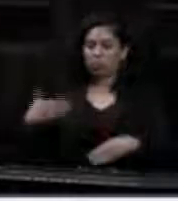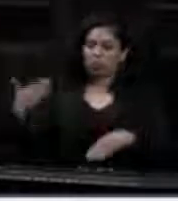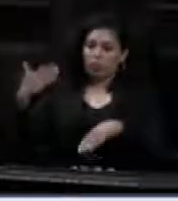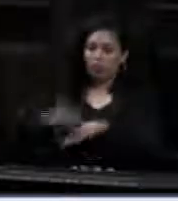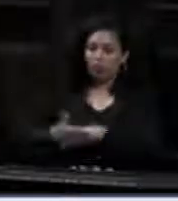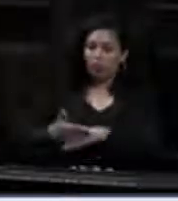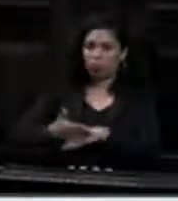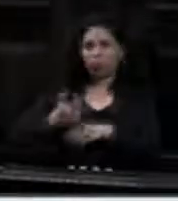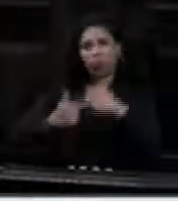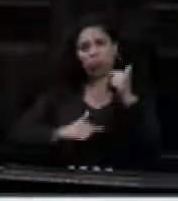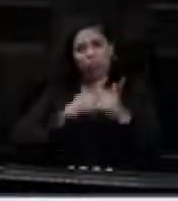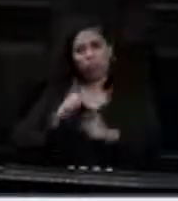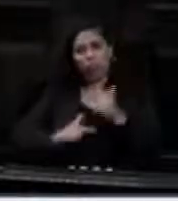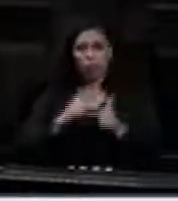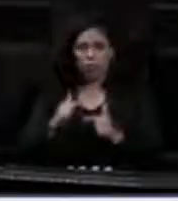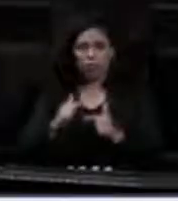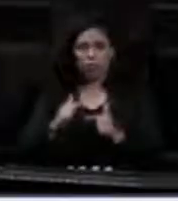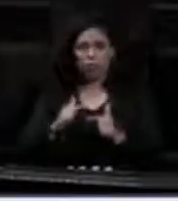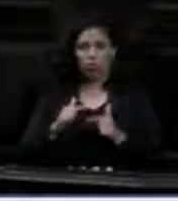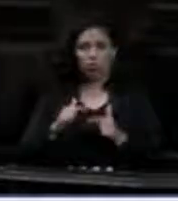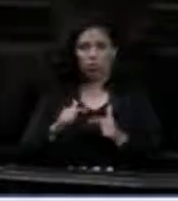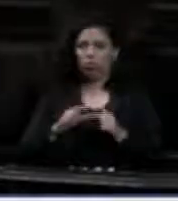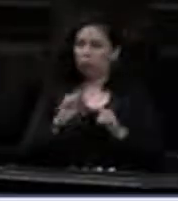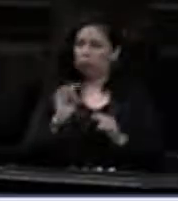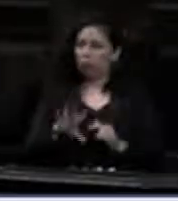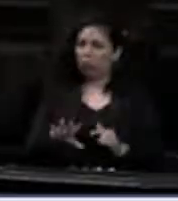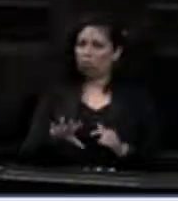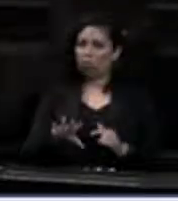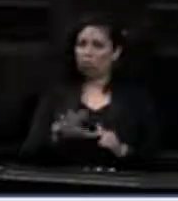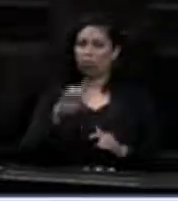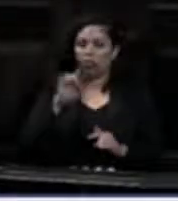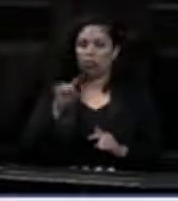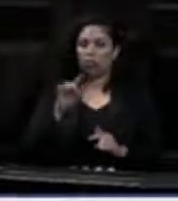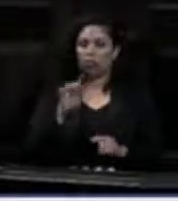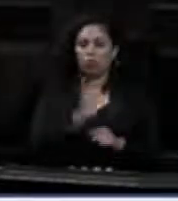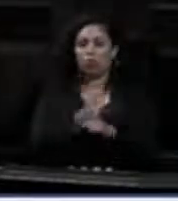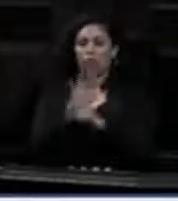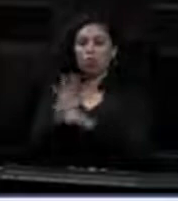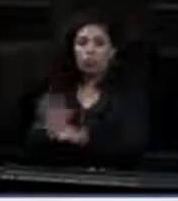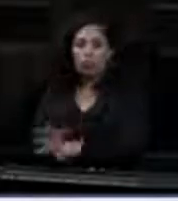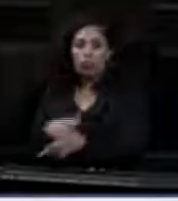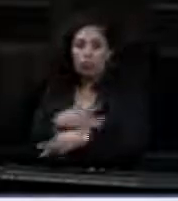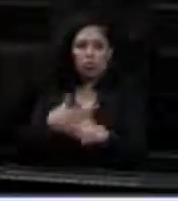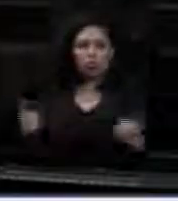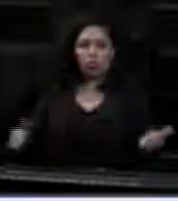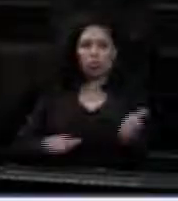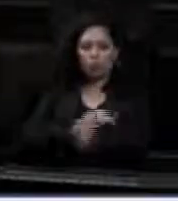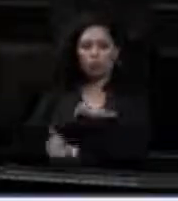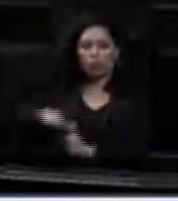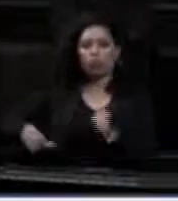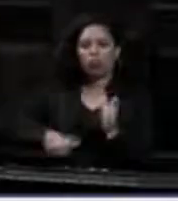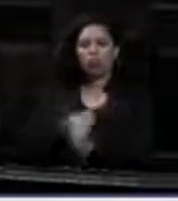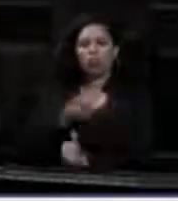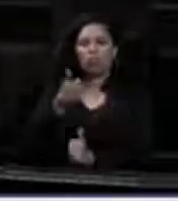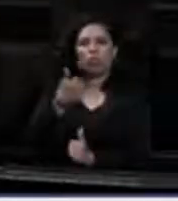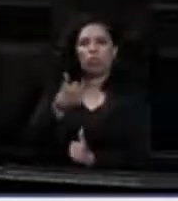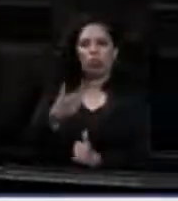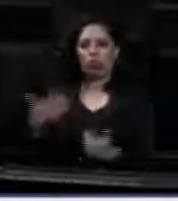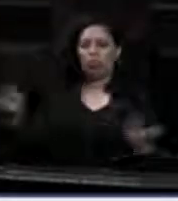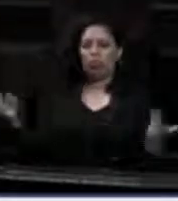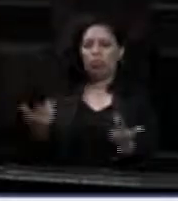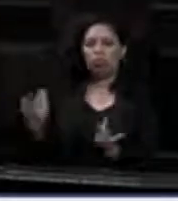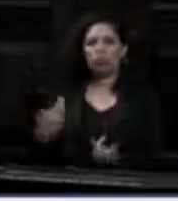forma, de você buscar alterar a realidade das coisas. A gente vive um período muito